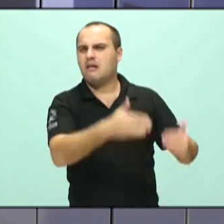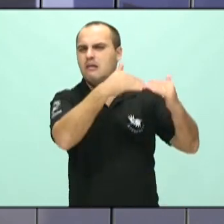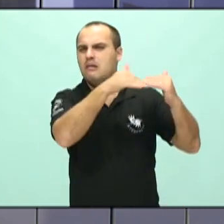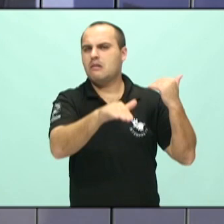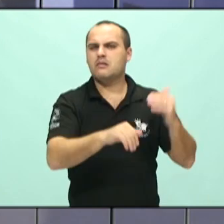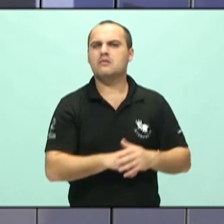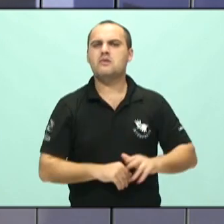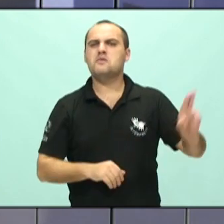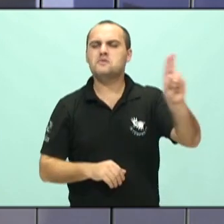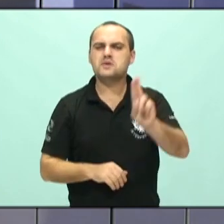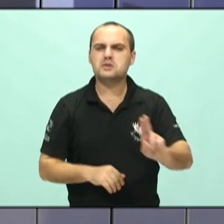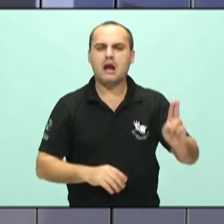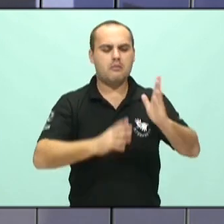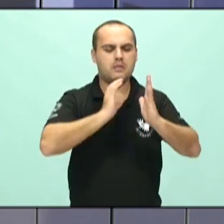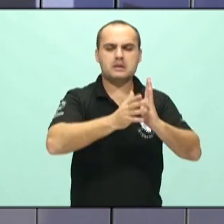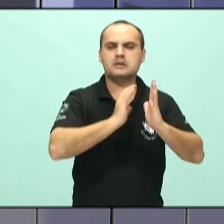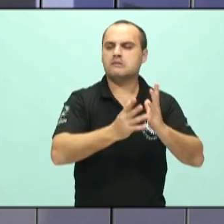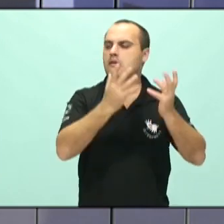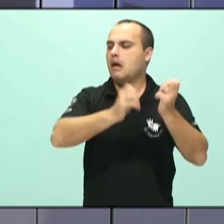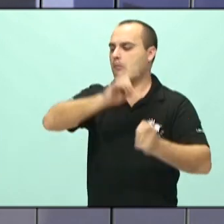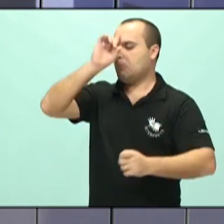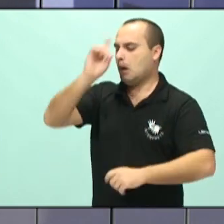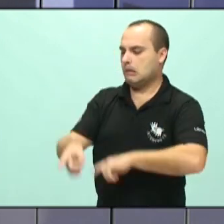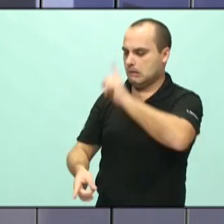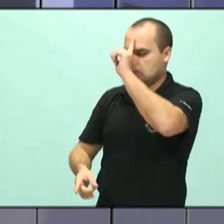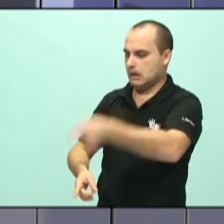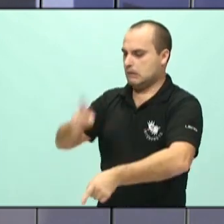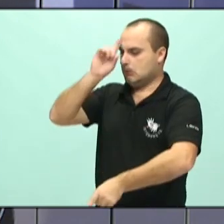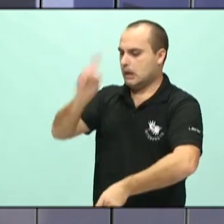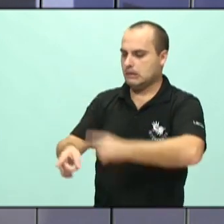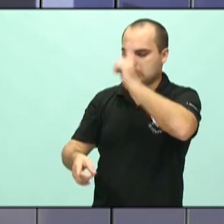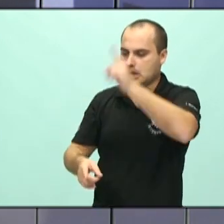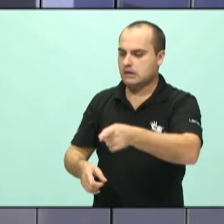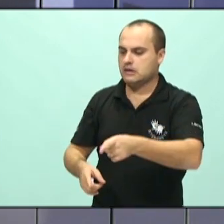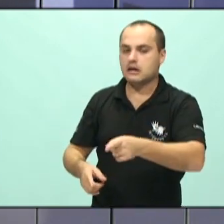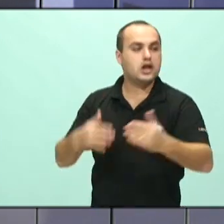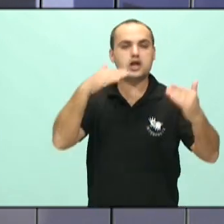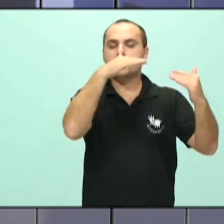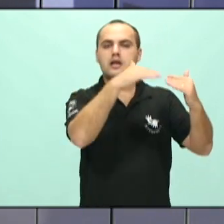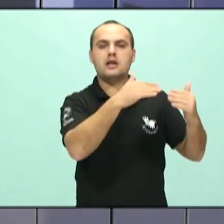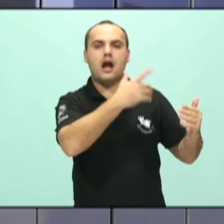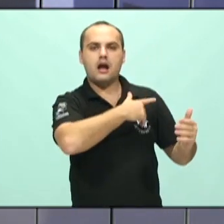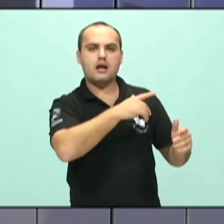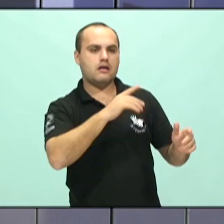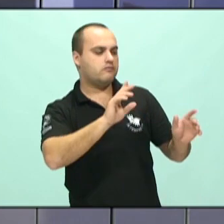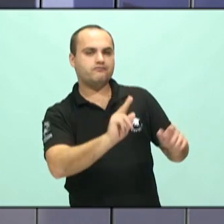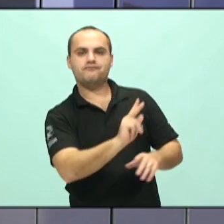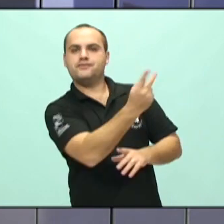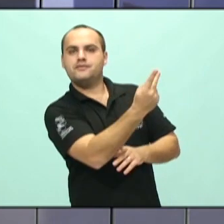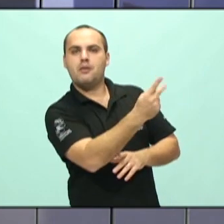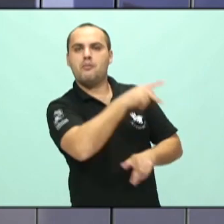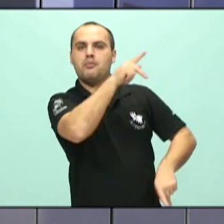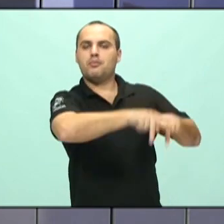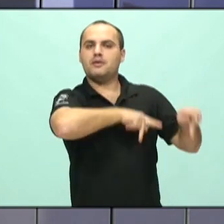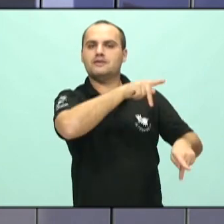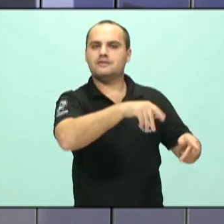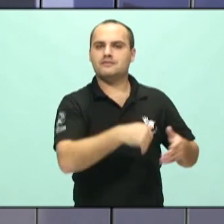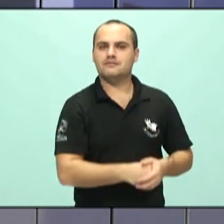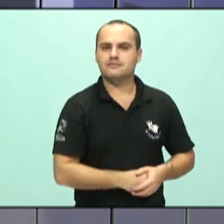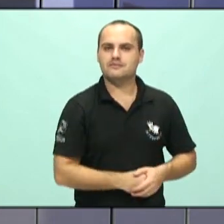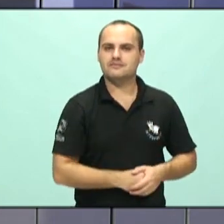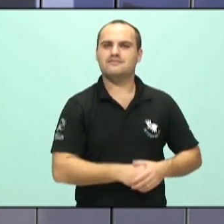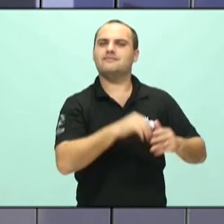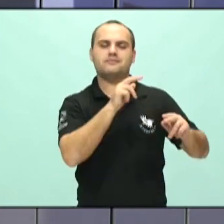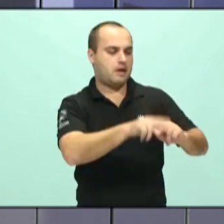o partido para querer mandar em determinado ponto, inclusive de ser contra o que a população quer. E aí eu não